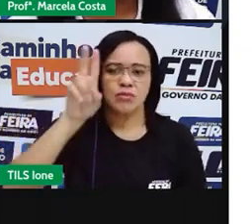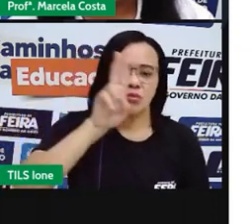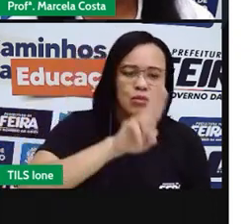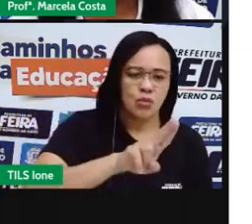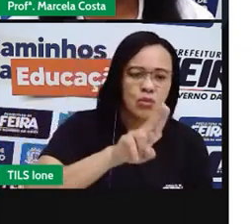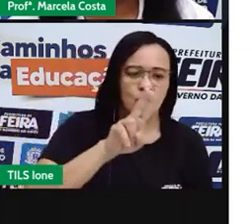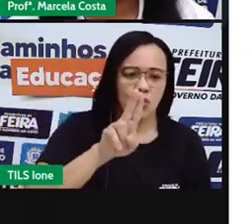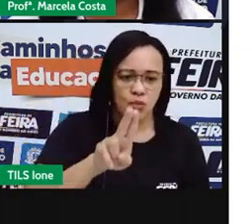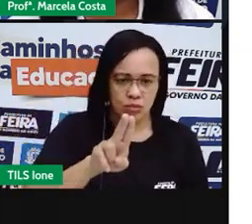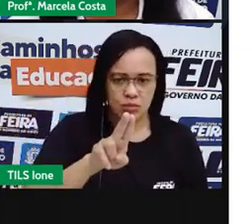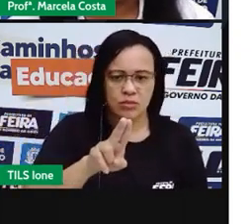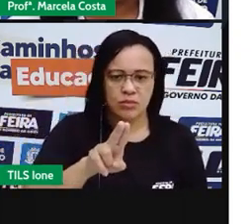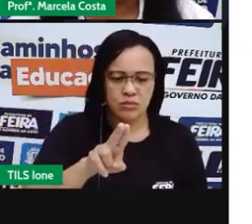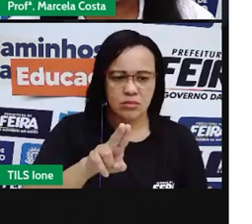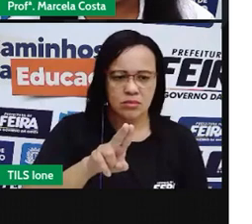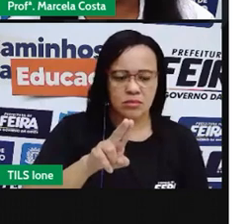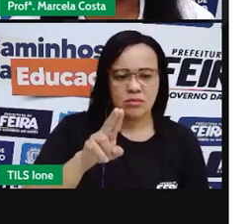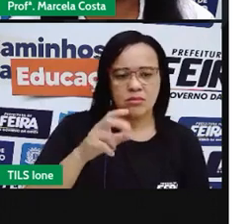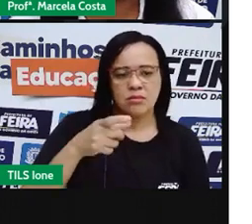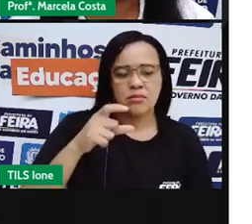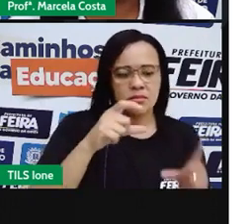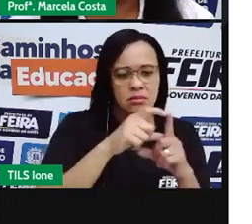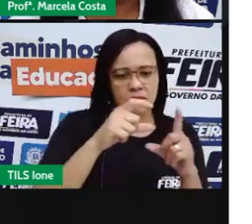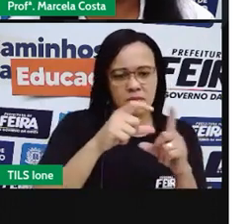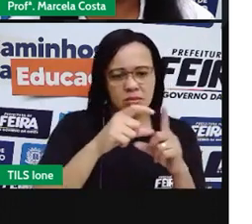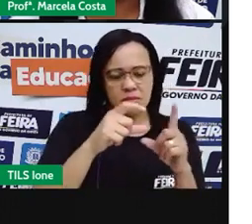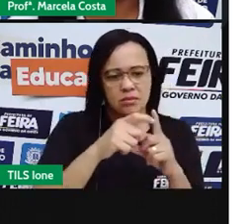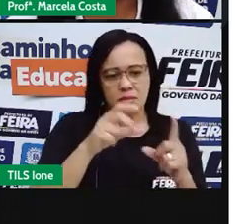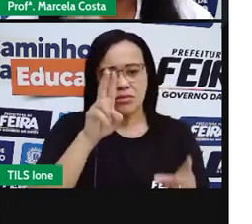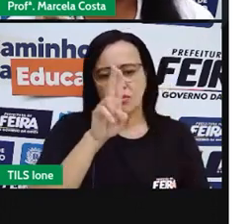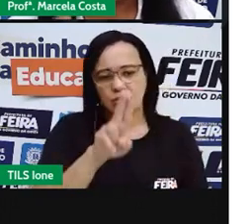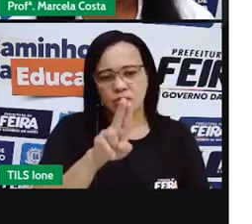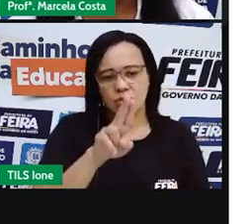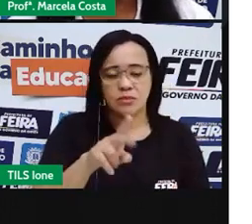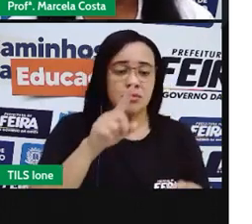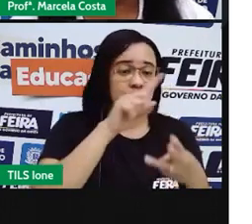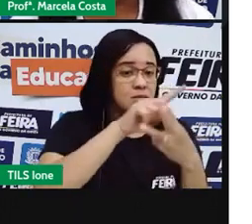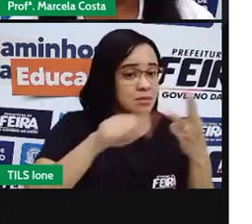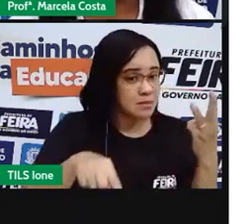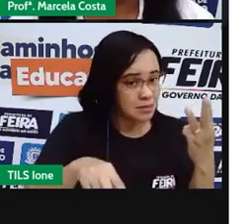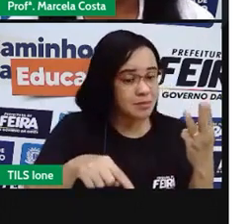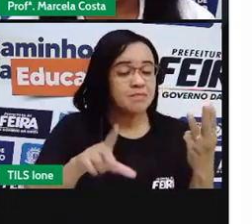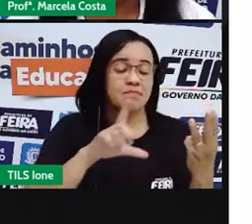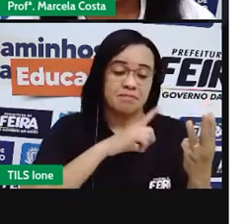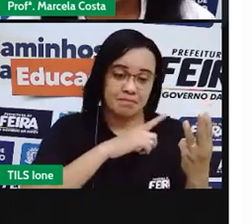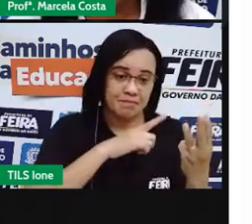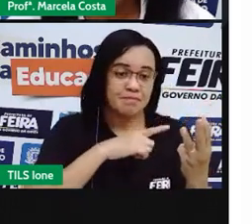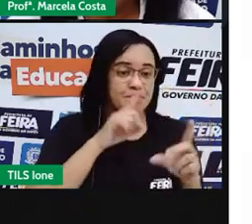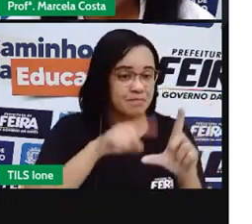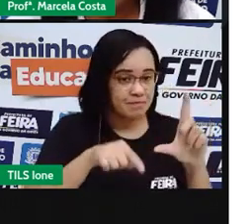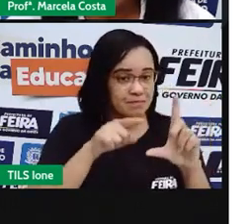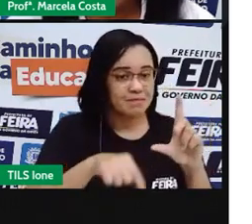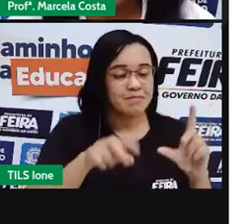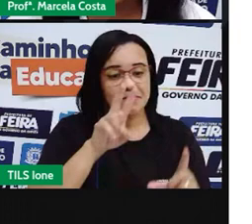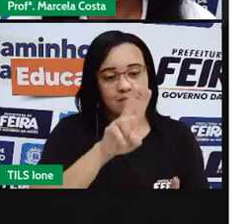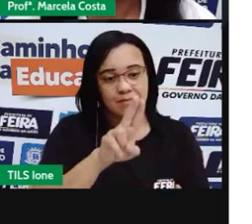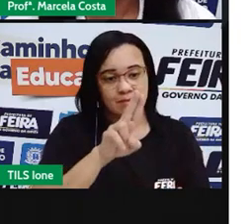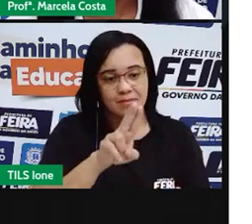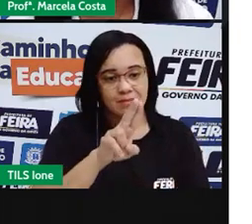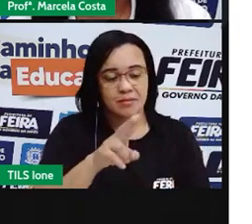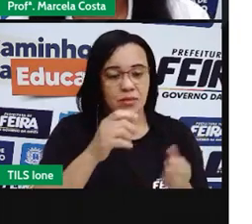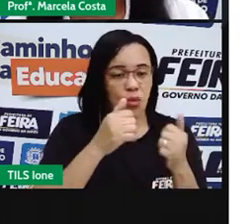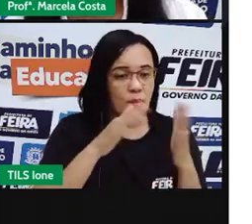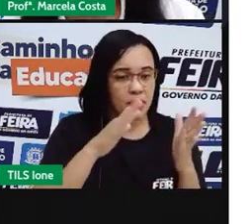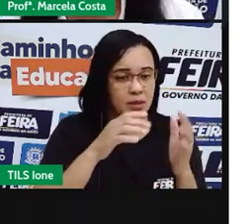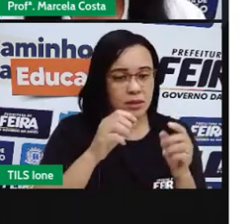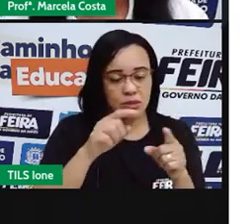Isso acontece porque a letra, nessa palavra a gente vai ver a letra U três vezes. No início,